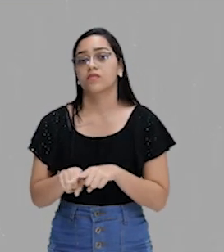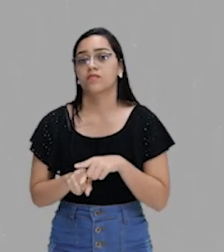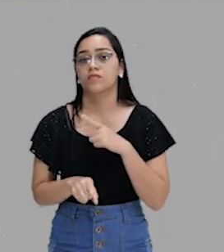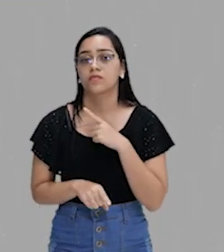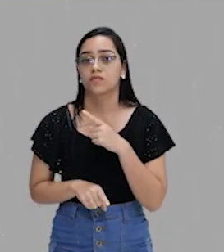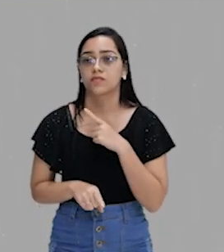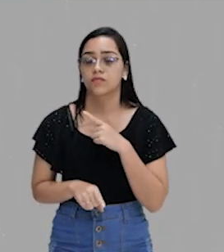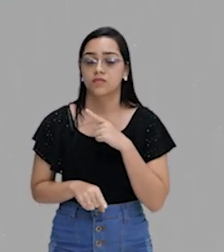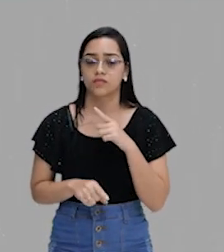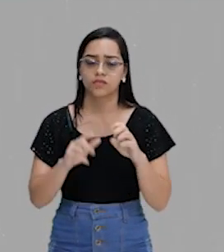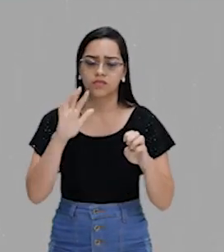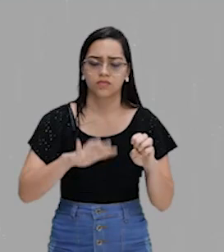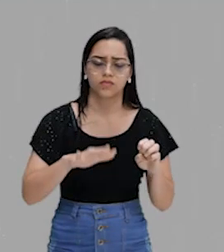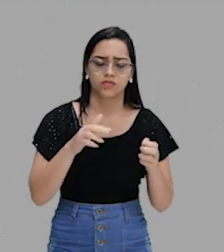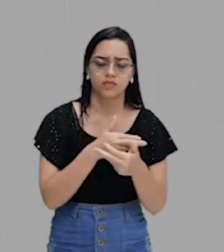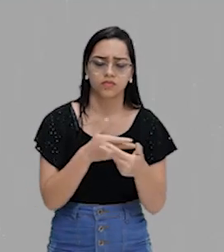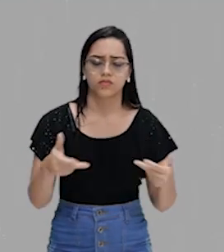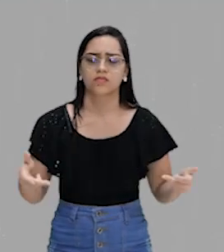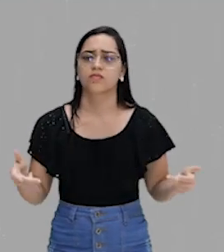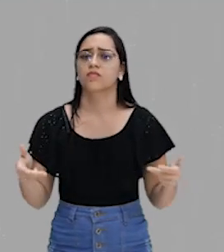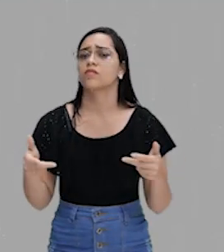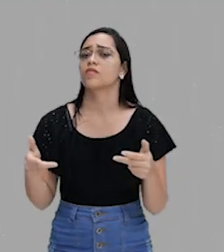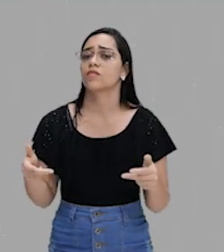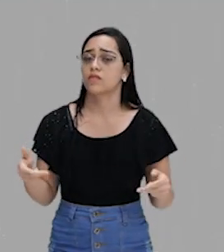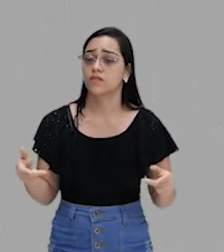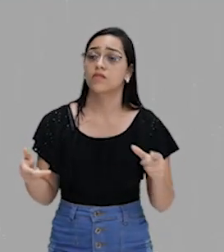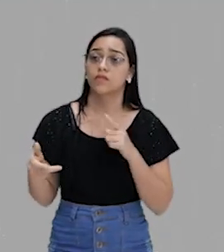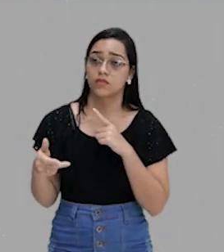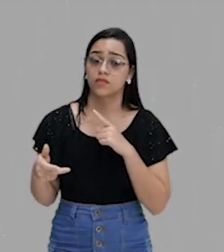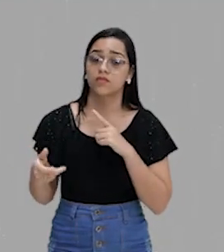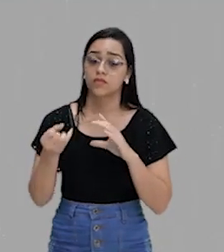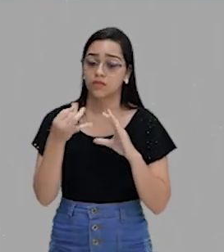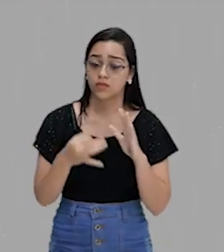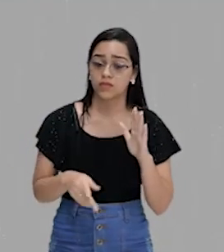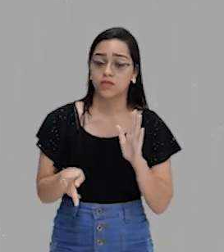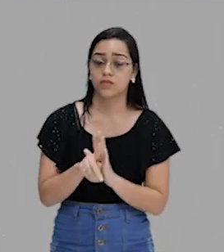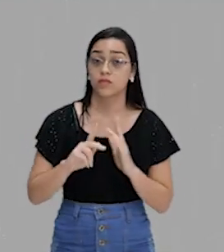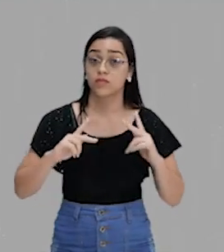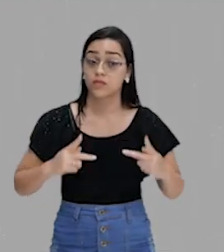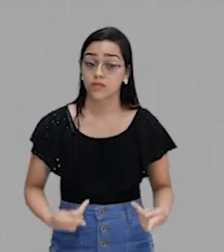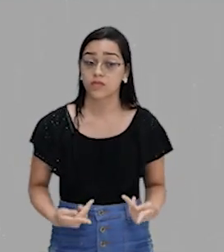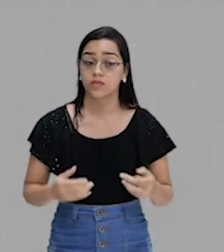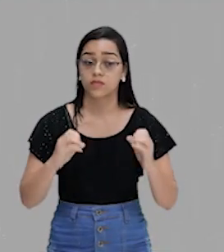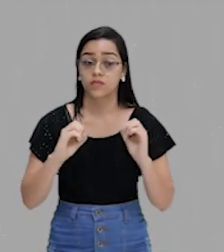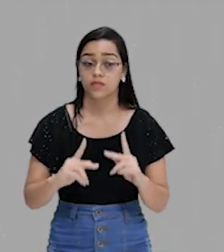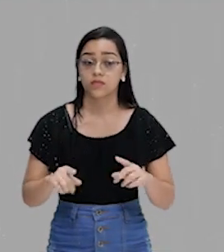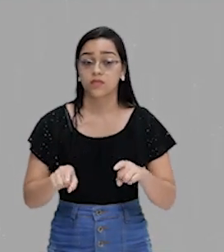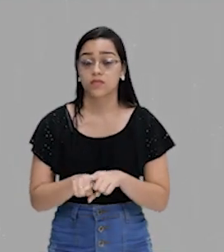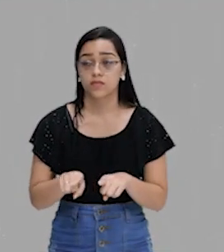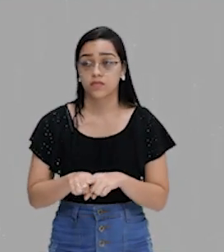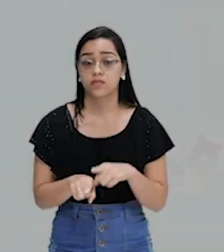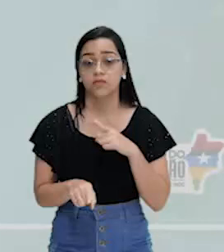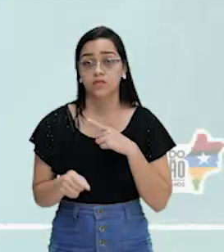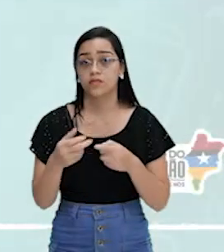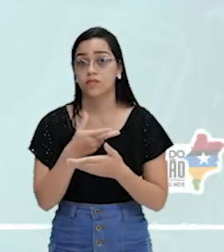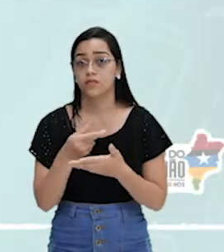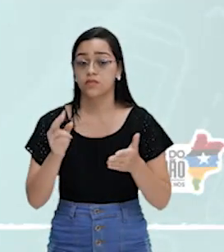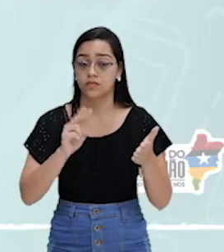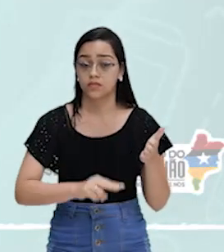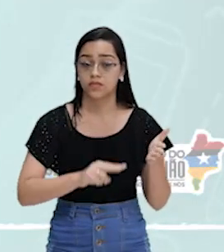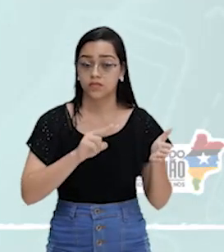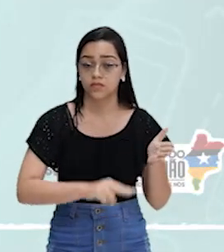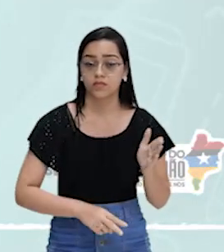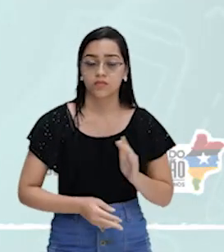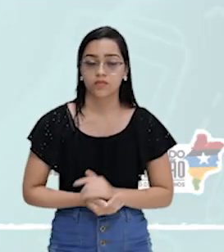envolvendo erotismo, sensualidade, características naturais do ser humano. tá? E ainda conquistando o público,